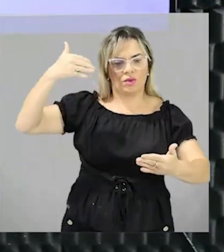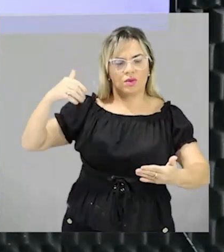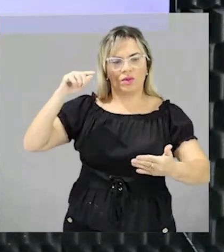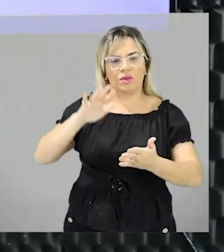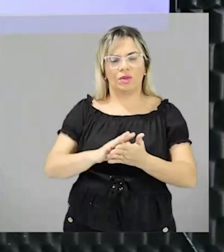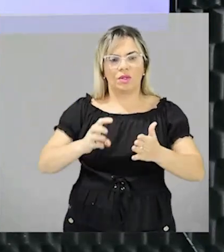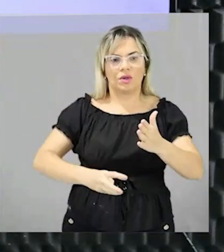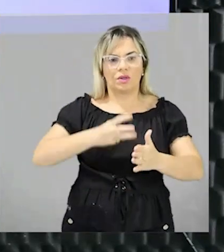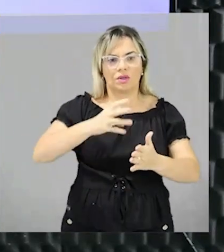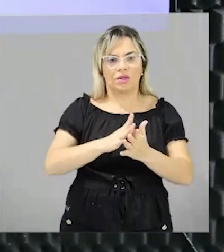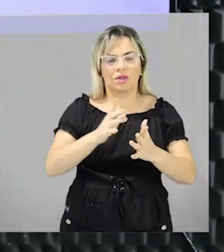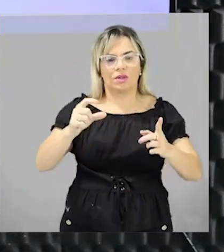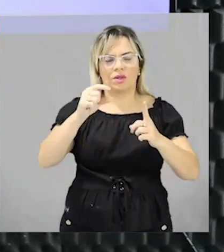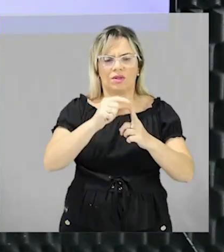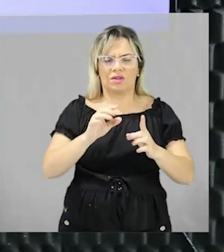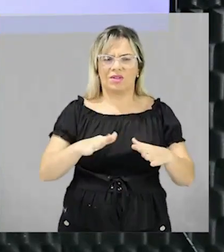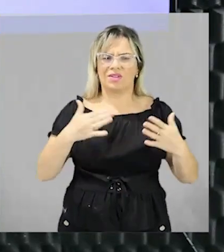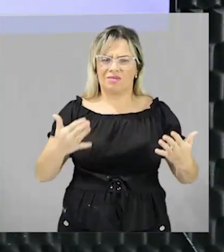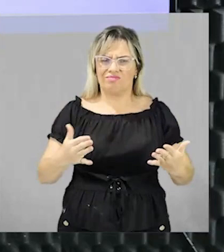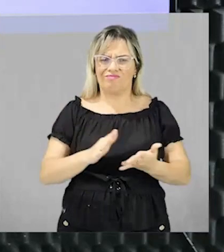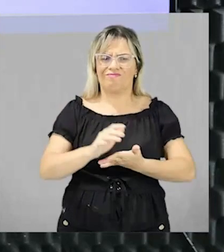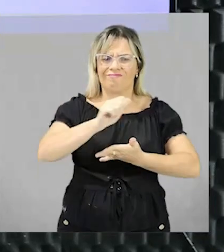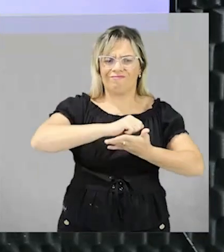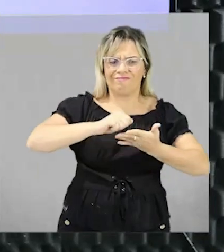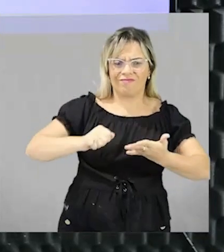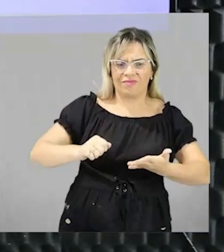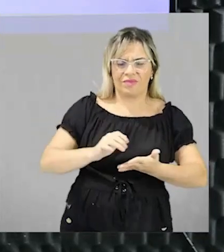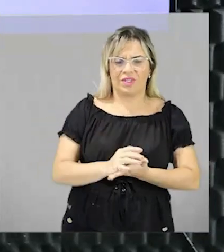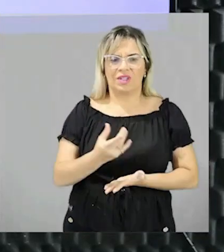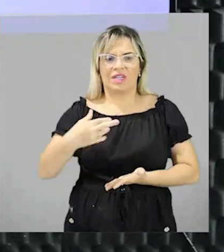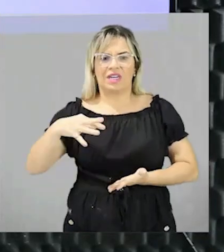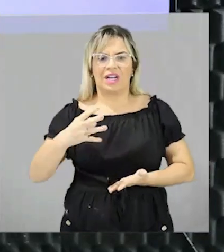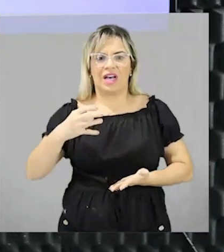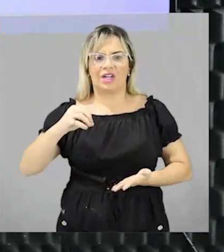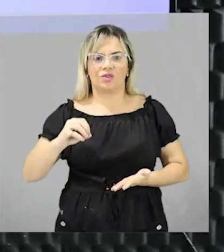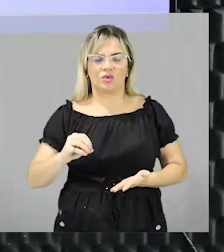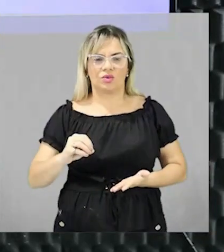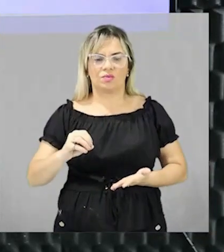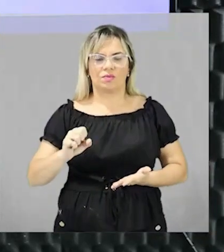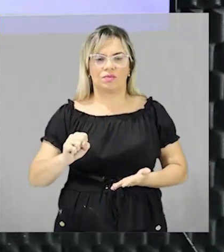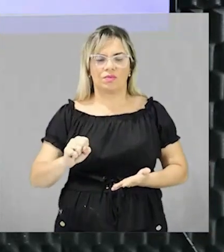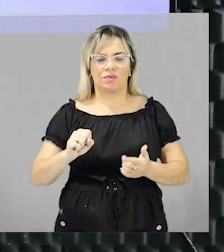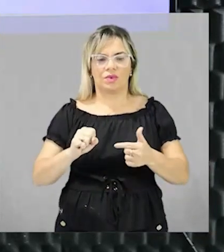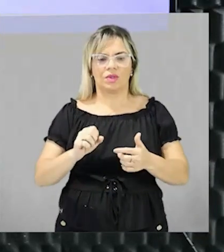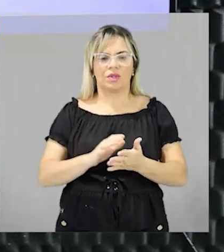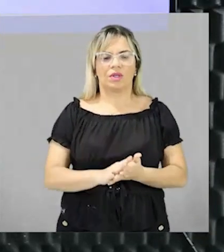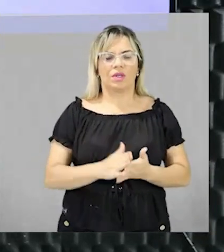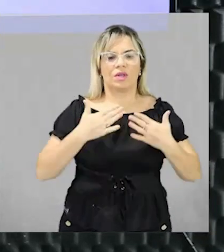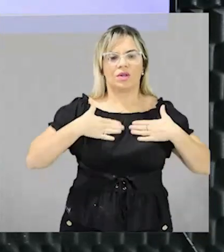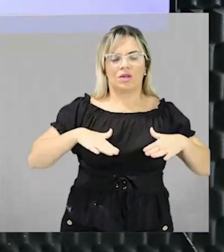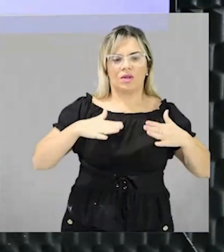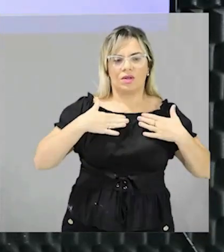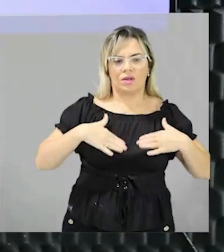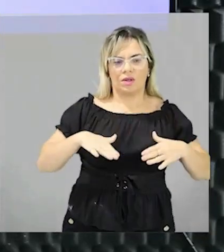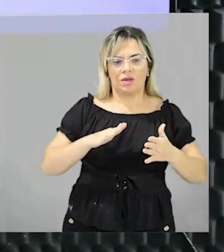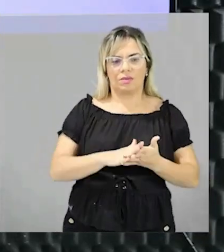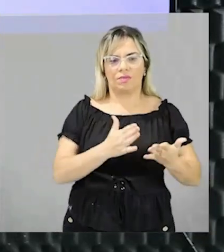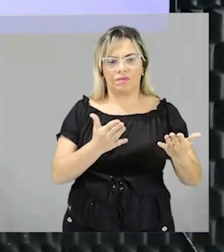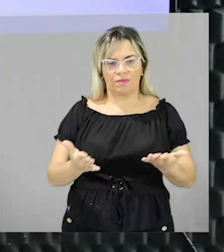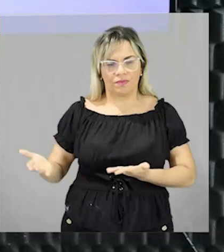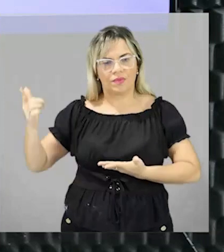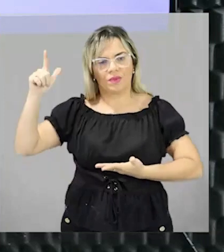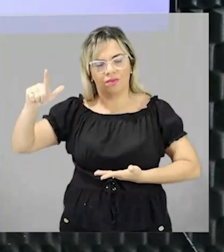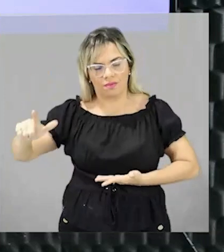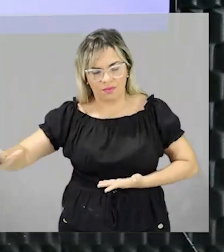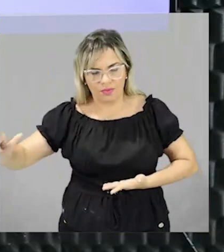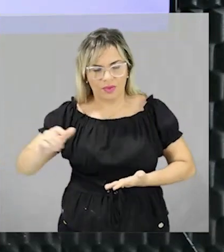um terceiro termo. Eita, Marcos, 3 termos. Sim, crátons, tá? Vou repetir para ti com calma. Tá? Escudo cristalino,